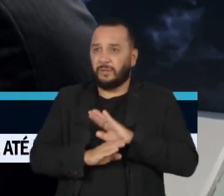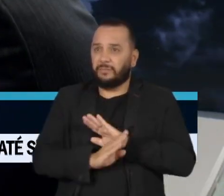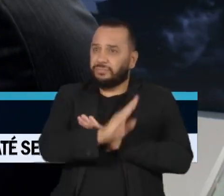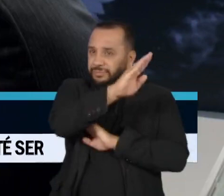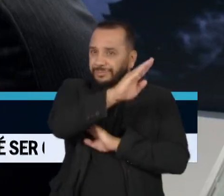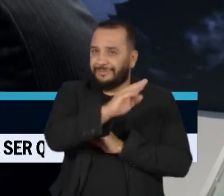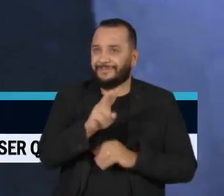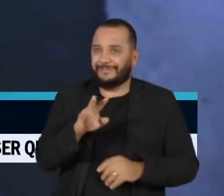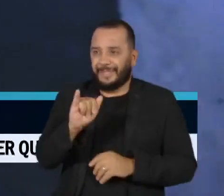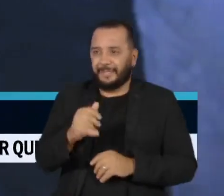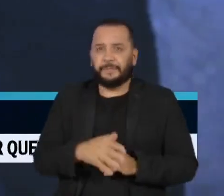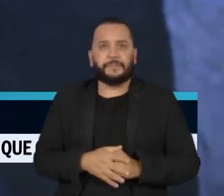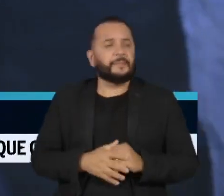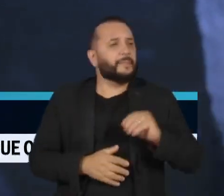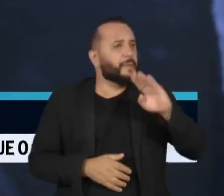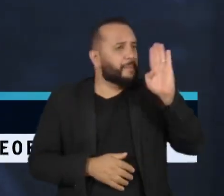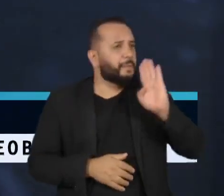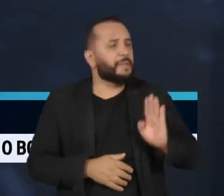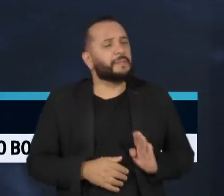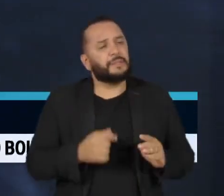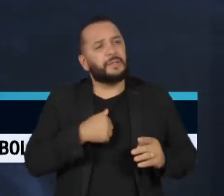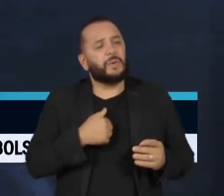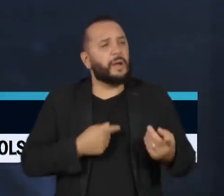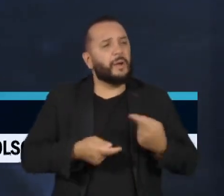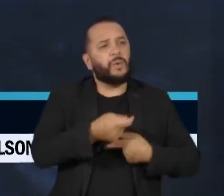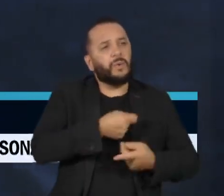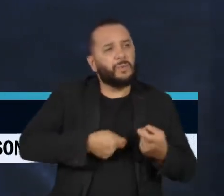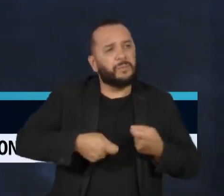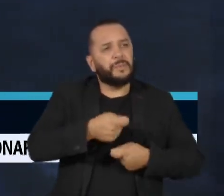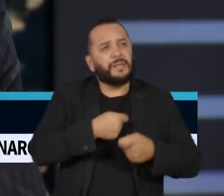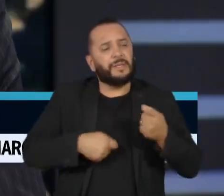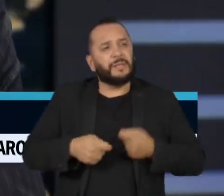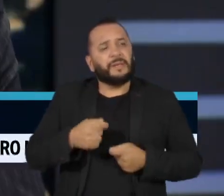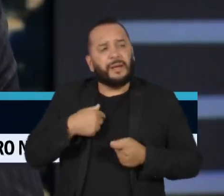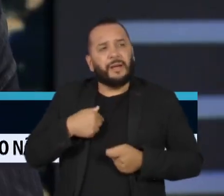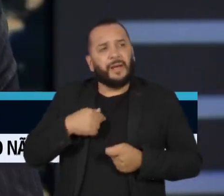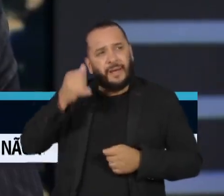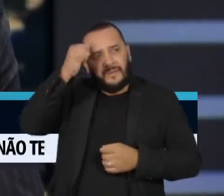que ele pergunta quando o Brasil finalmente terá uma economia menos dependente de